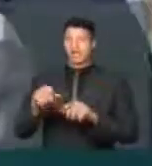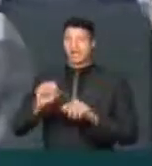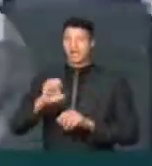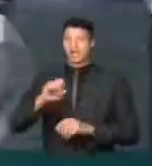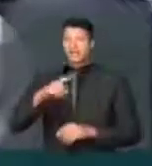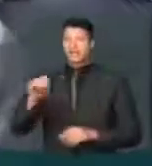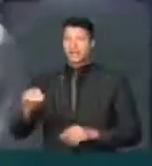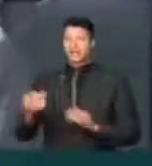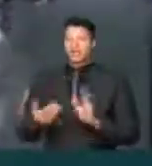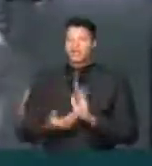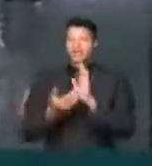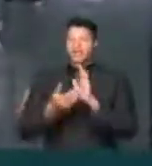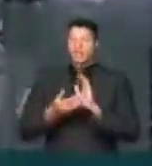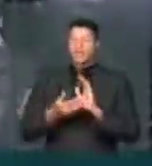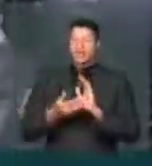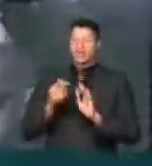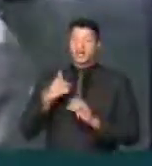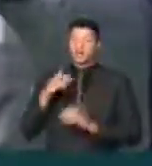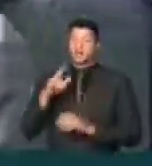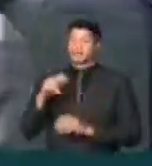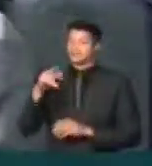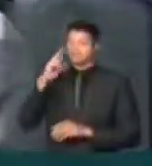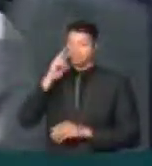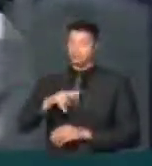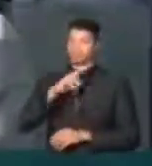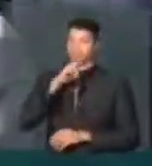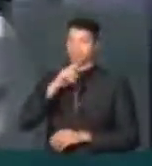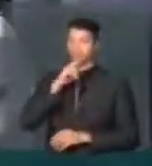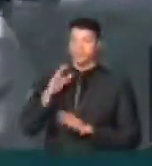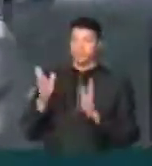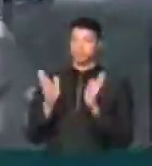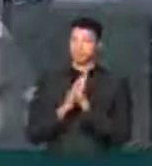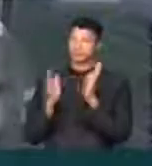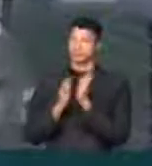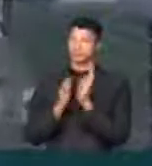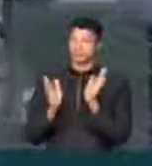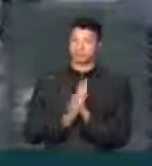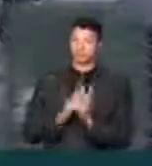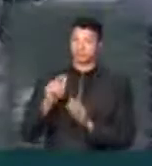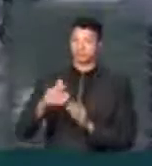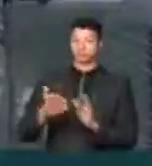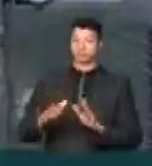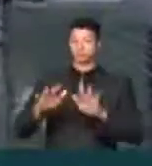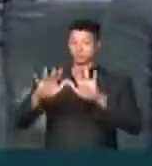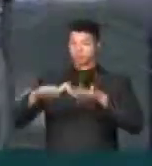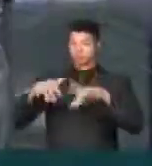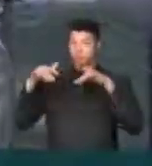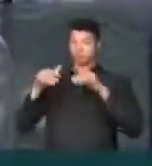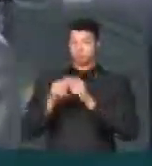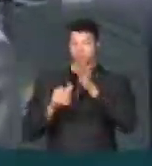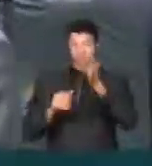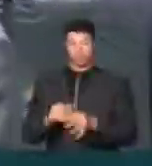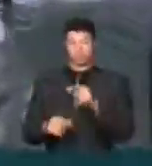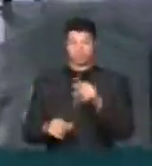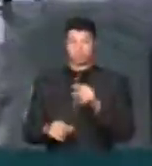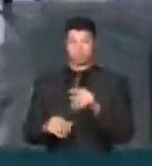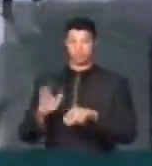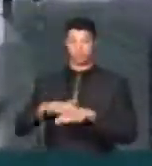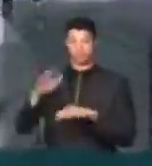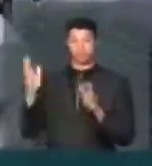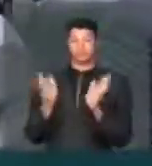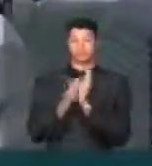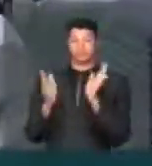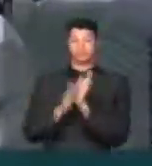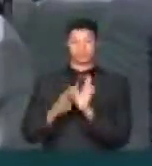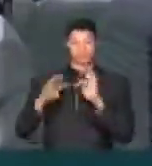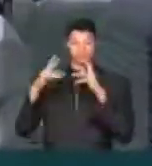as sessões daqui da casa, eu nunca vi ninguém ser tão aplaudido neste plenário. Com certeza você foi o mais